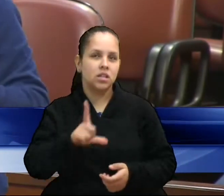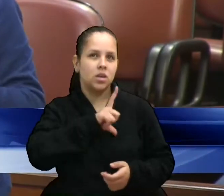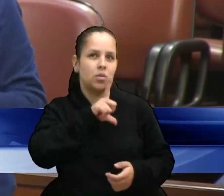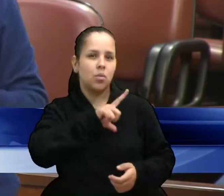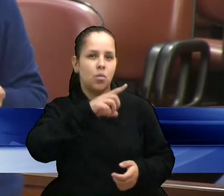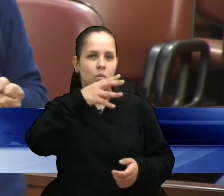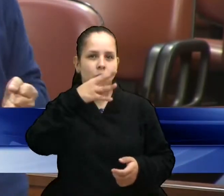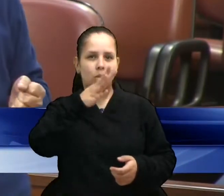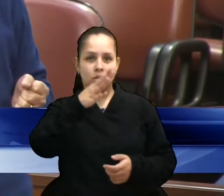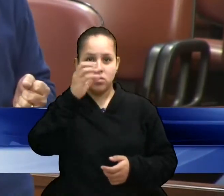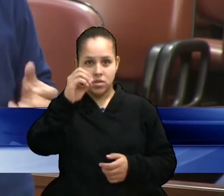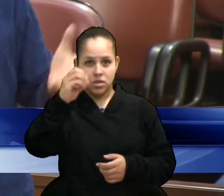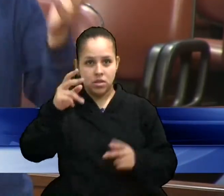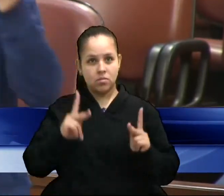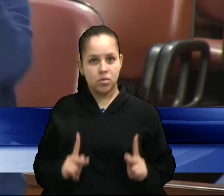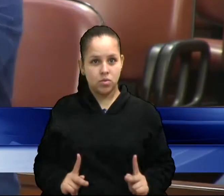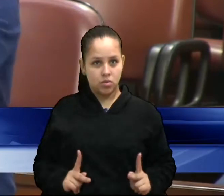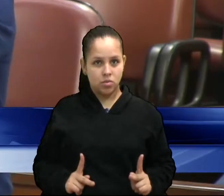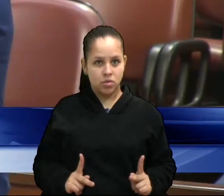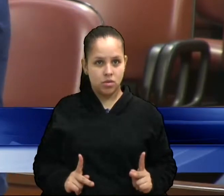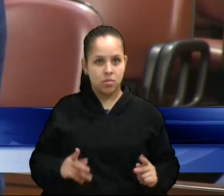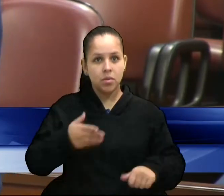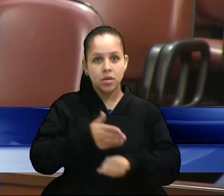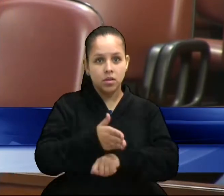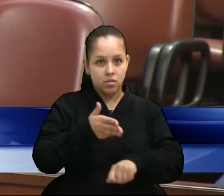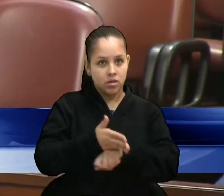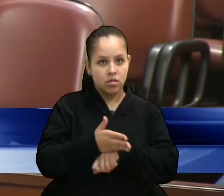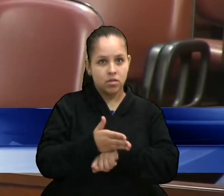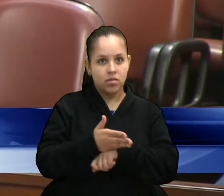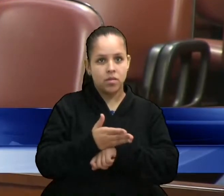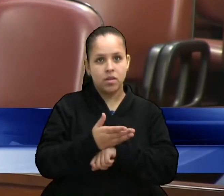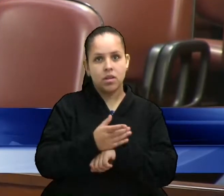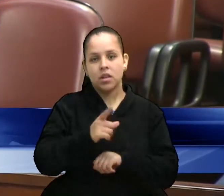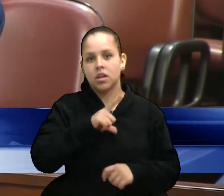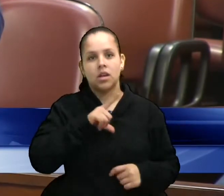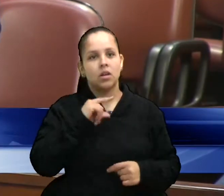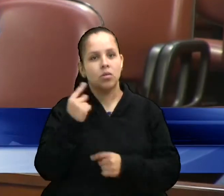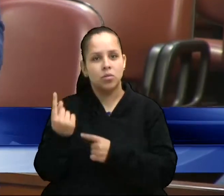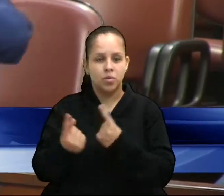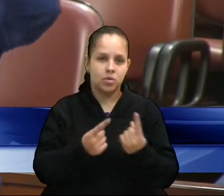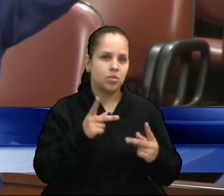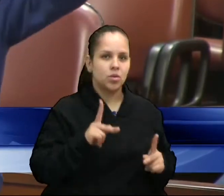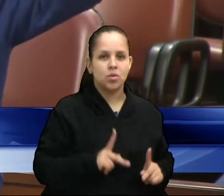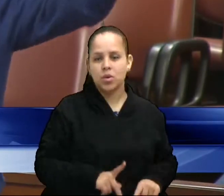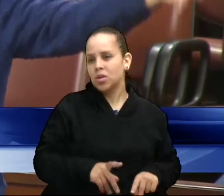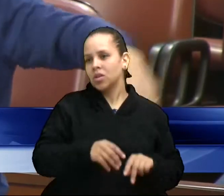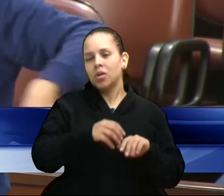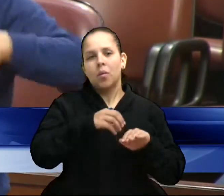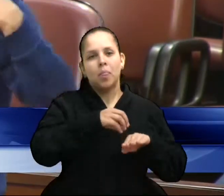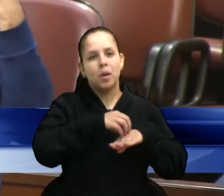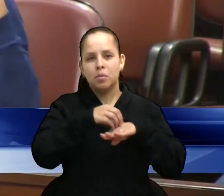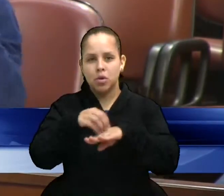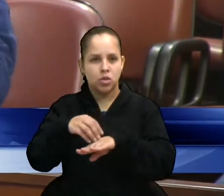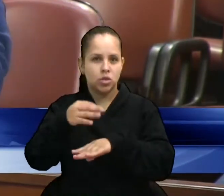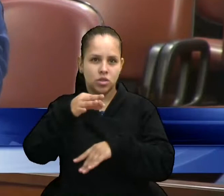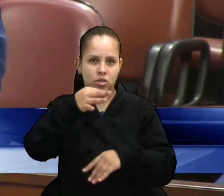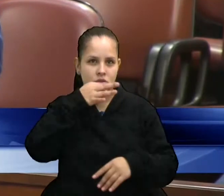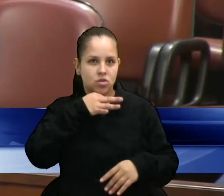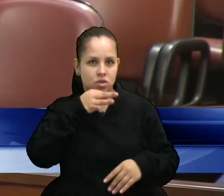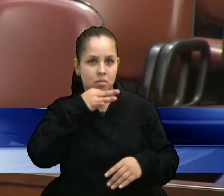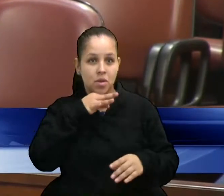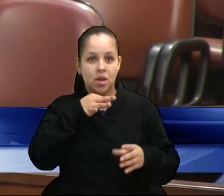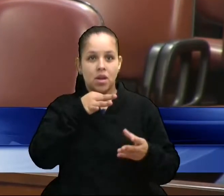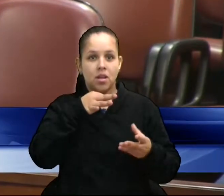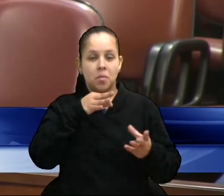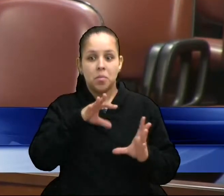pessoas presentes, né? Teve algumas pessoas evidentemente ligadas à Secretaria de Transporte de Caxias, pessoal de Porto Alegre, mas veio gente do Brasil